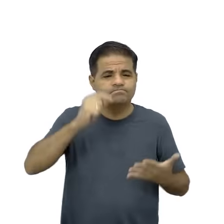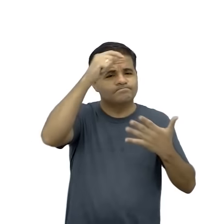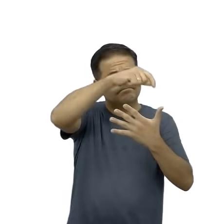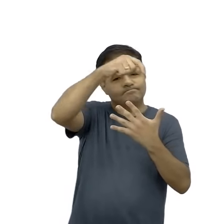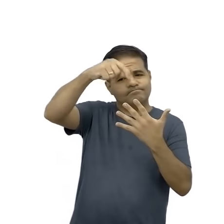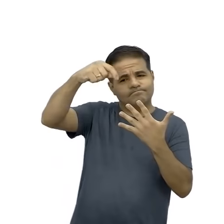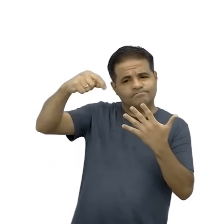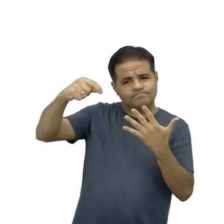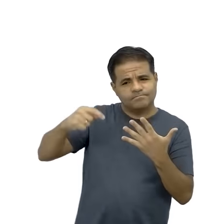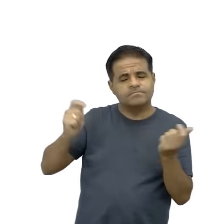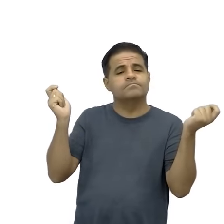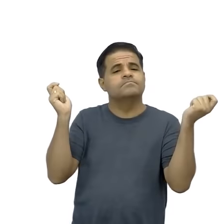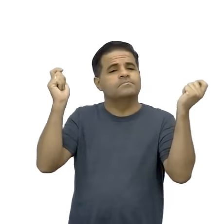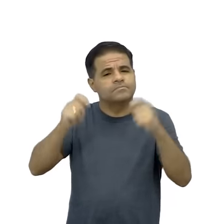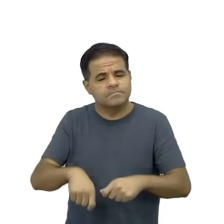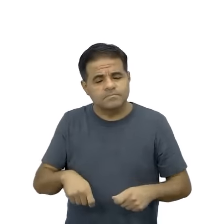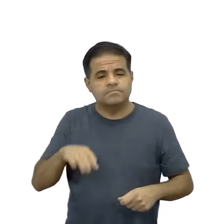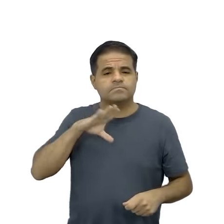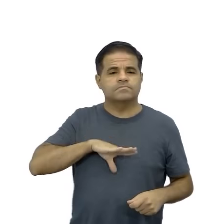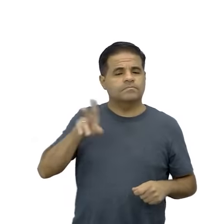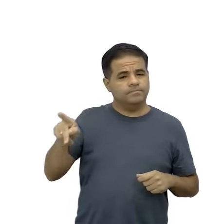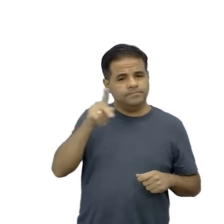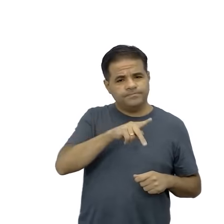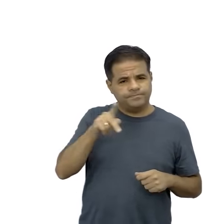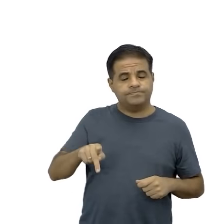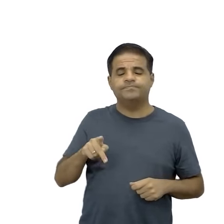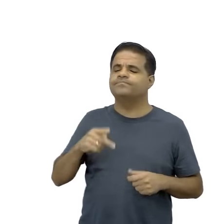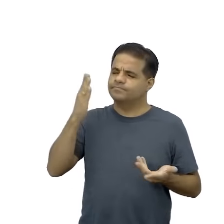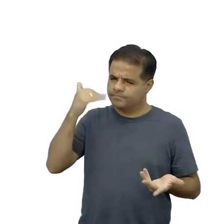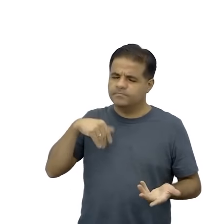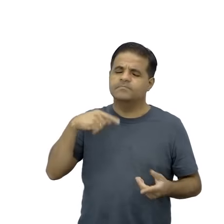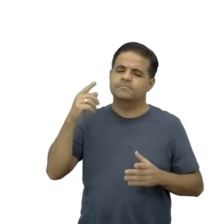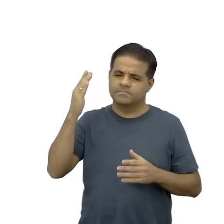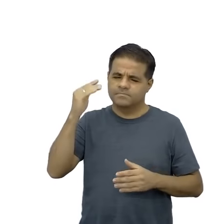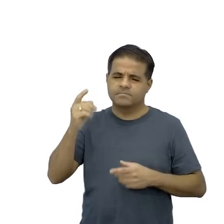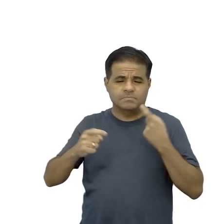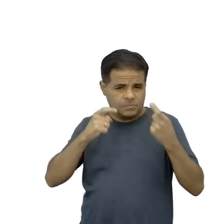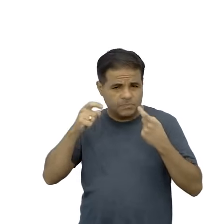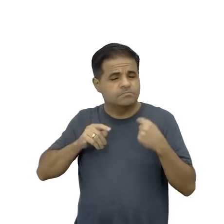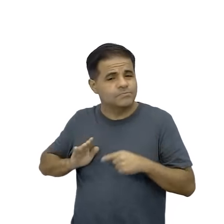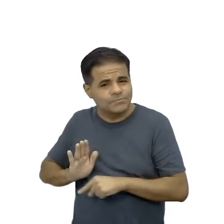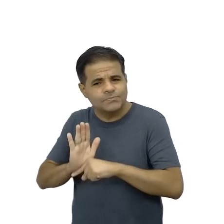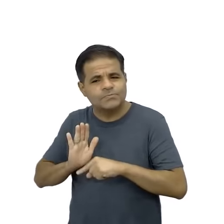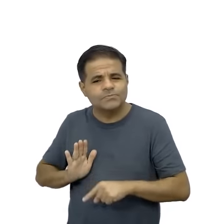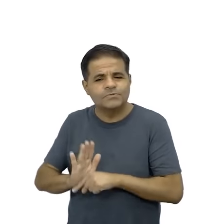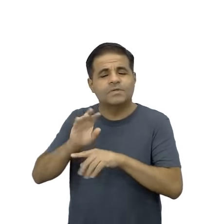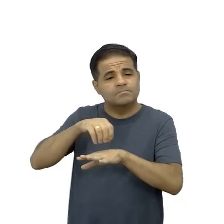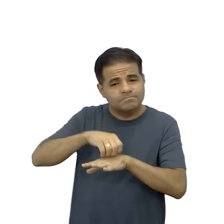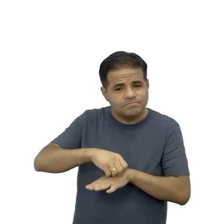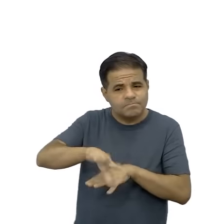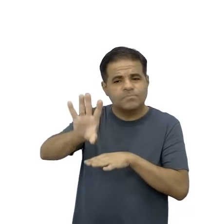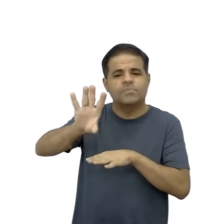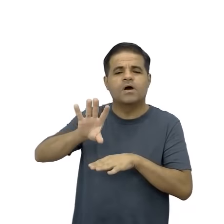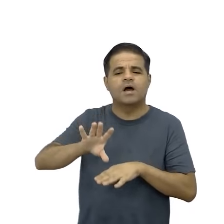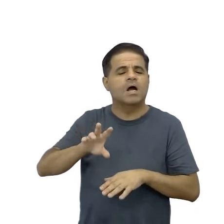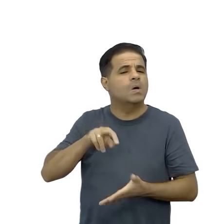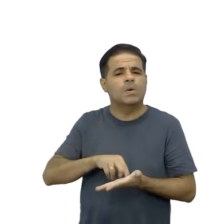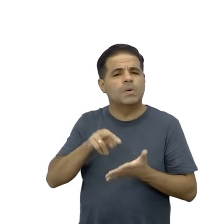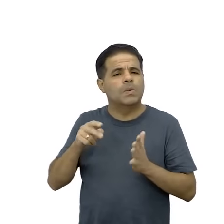importantes obviamente, os professores de língua portuguesa fazem isso com muita propriedade, né? Então, se ele significa, nesse